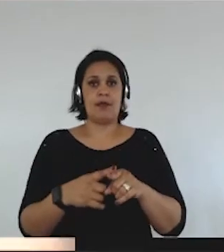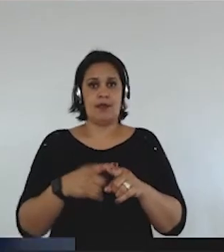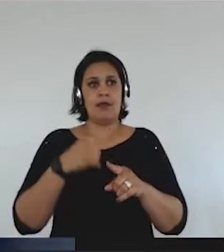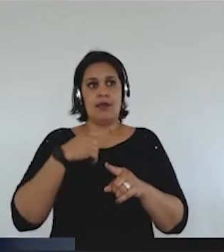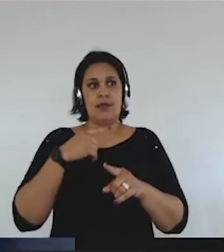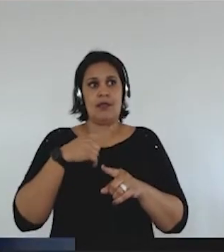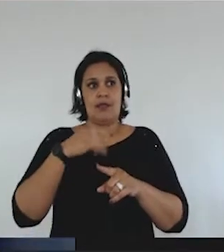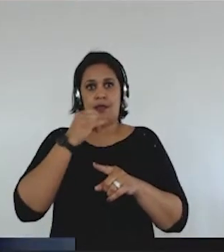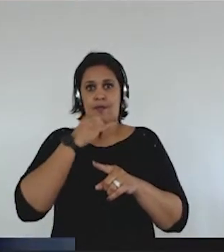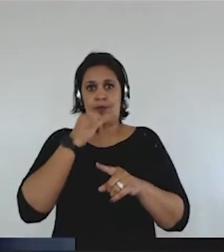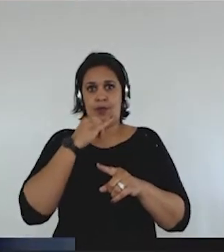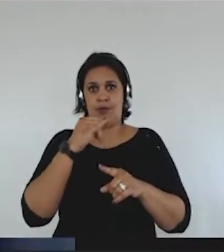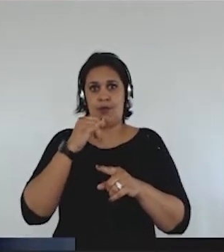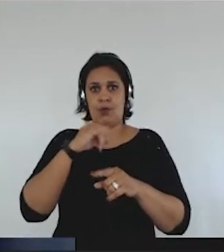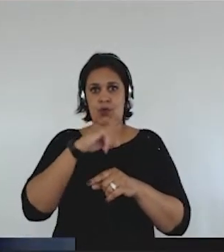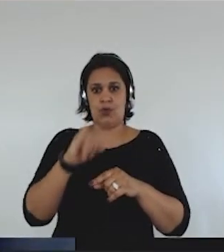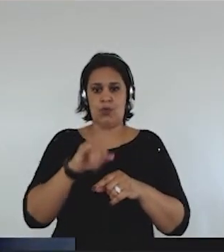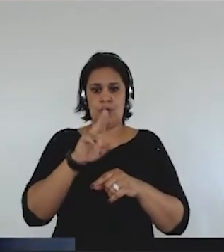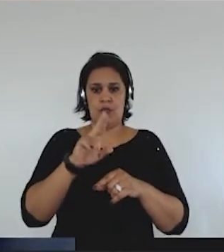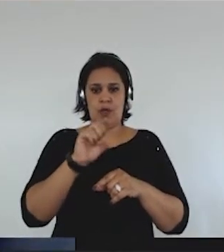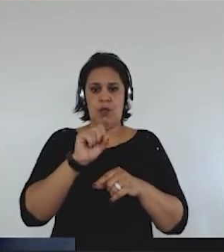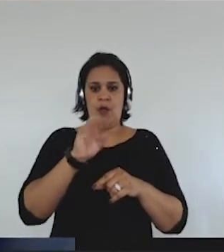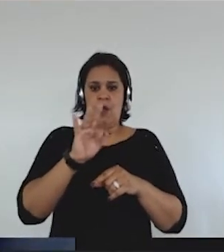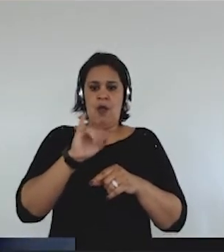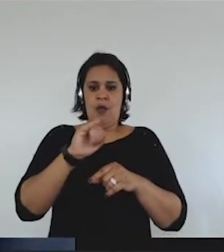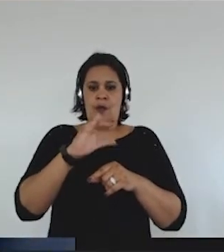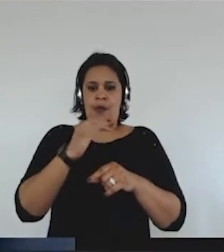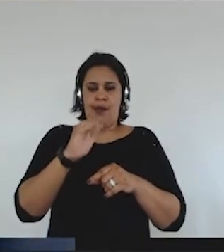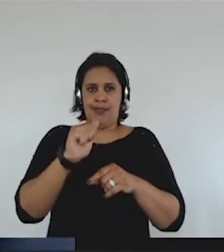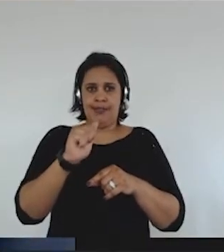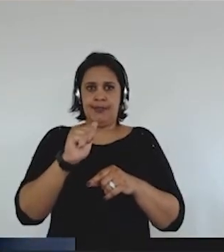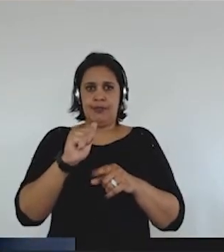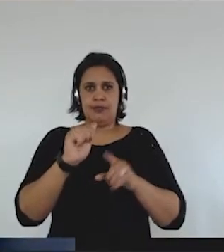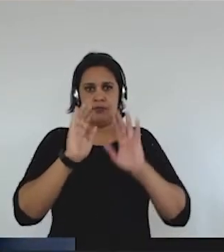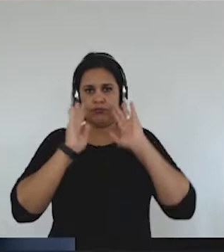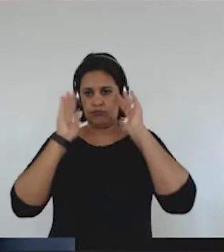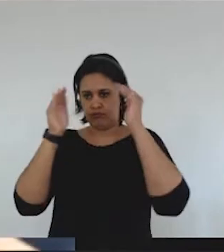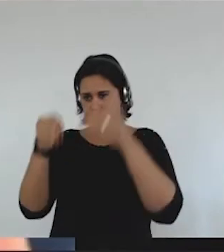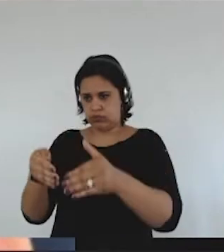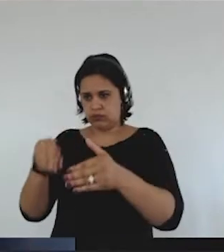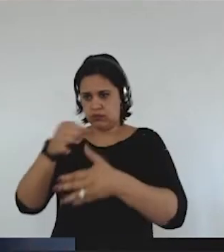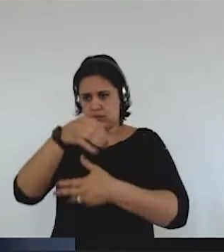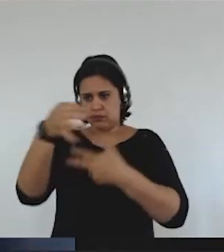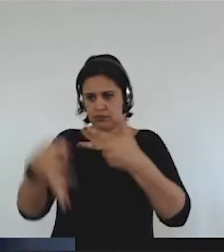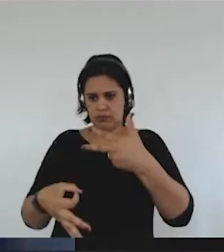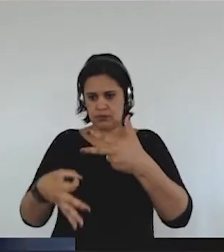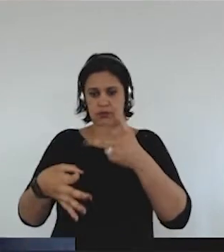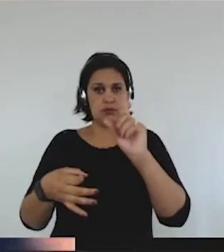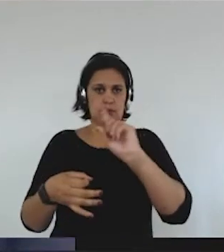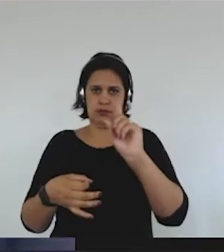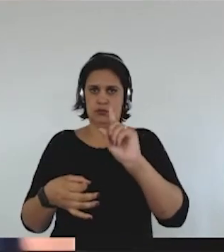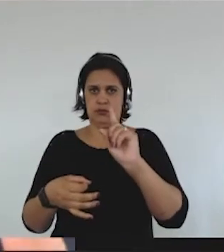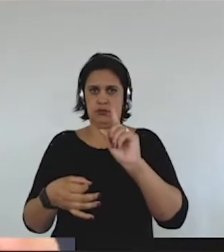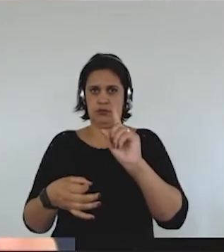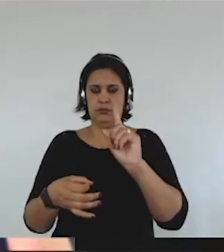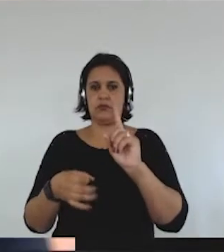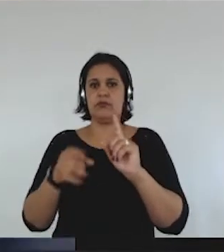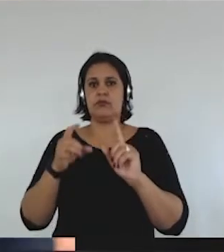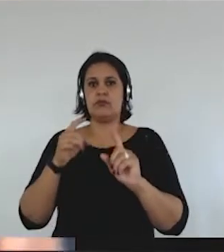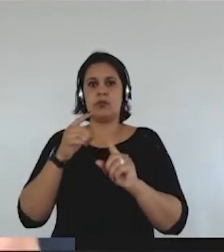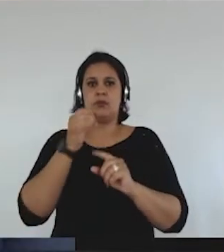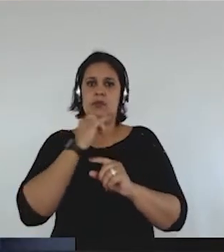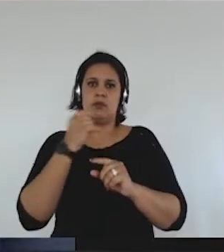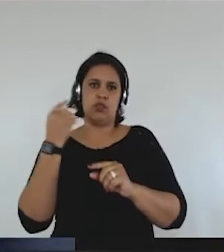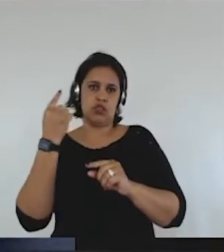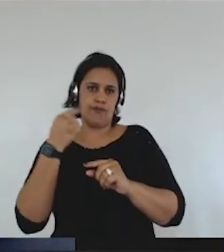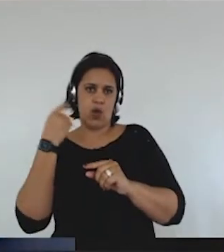é uma prerrogativa exclusiva do Poder Judiciário. O advogado faz justiça quando, por